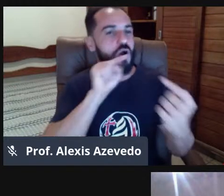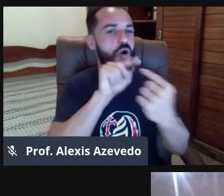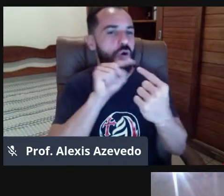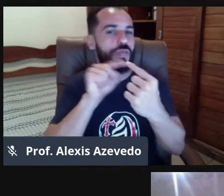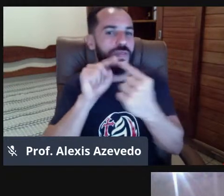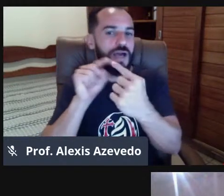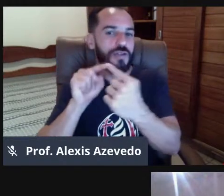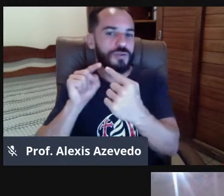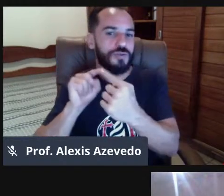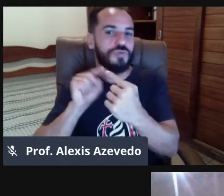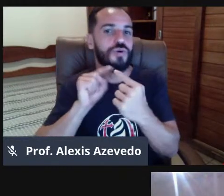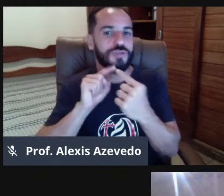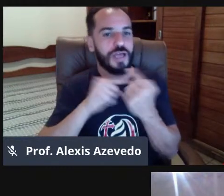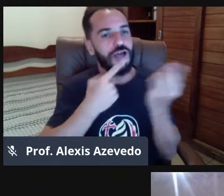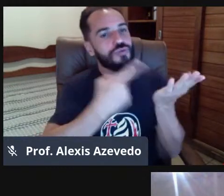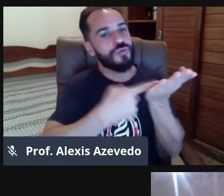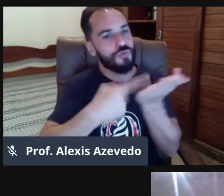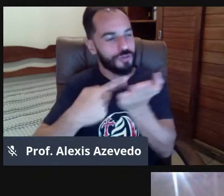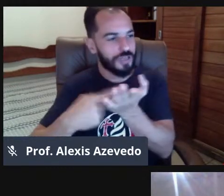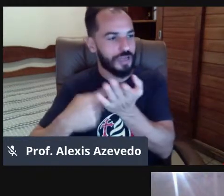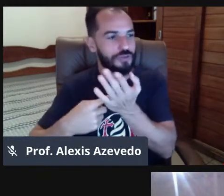esse ponto de encontro, da gente,